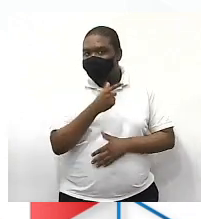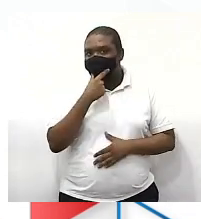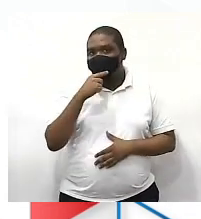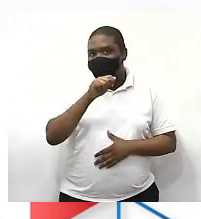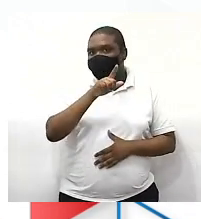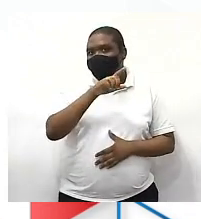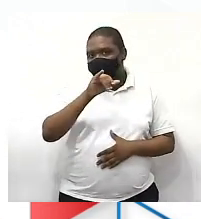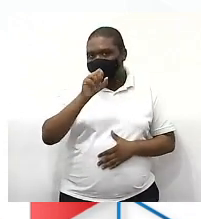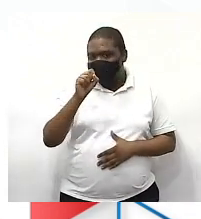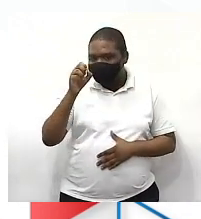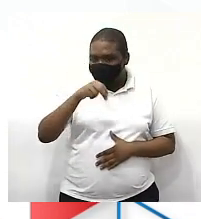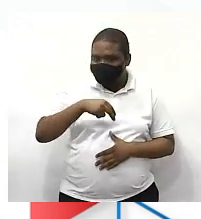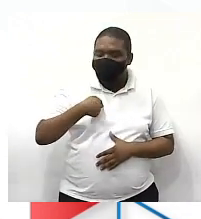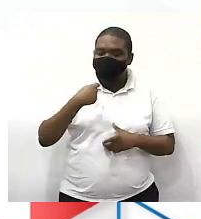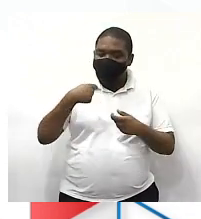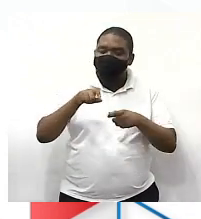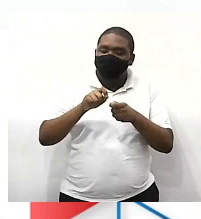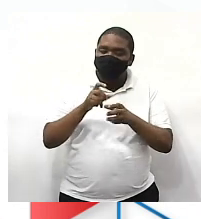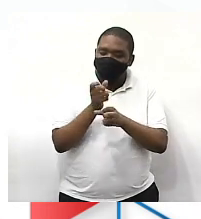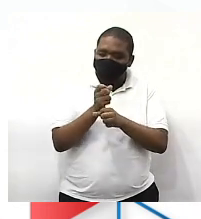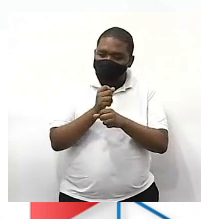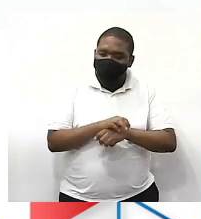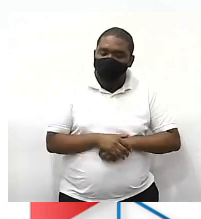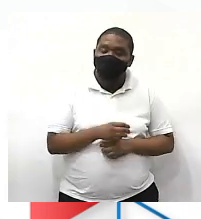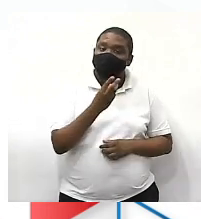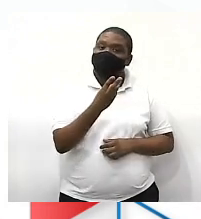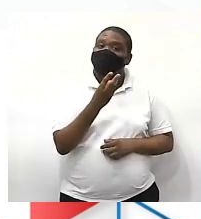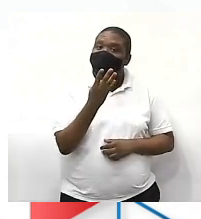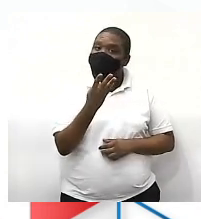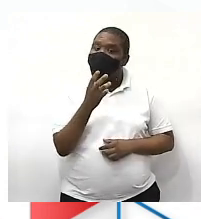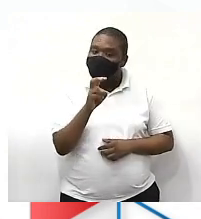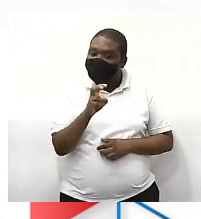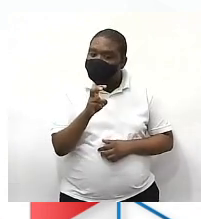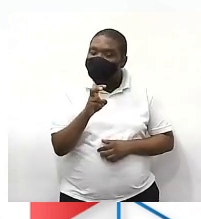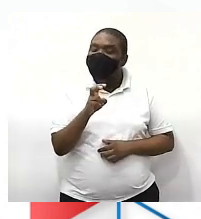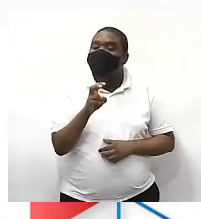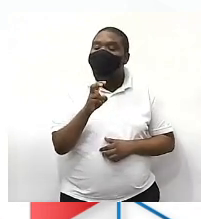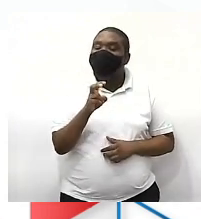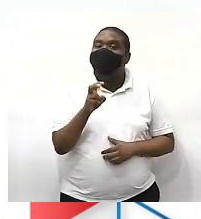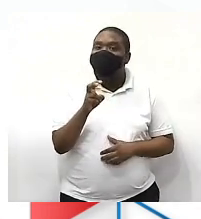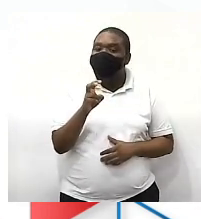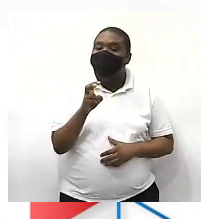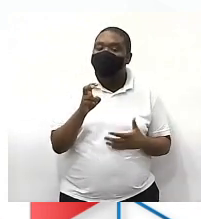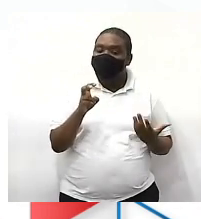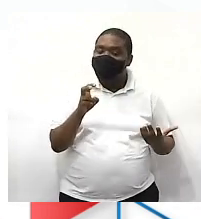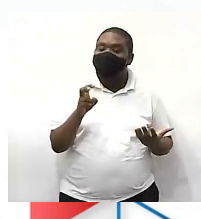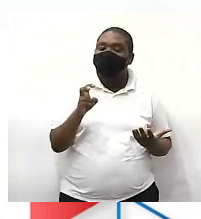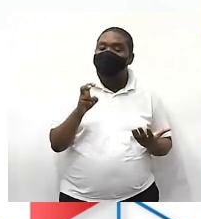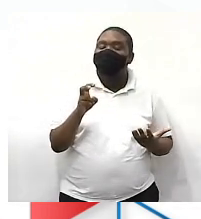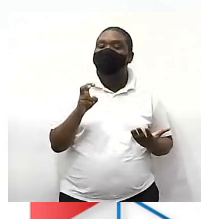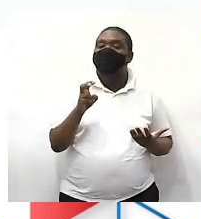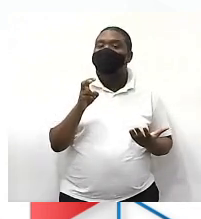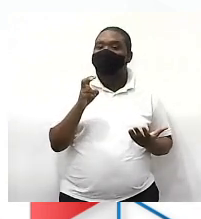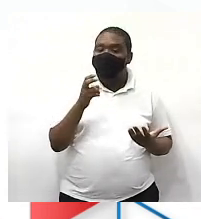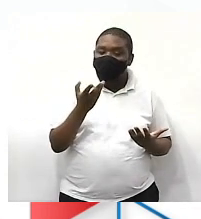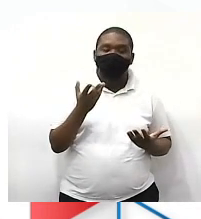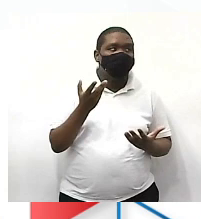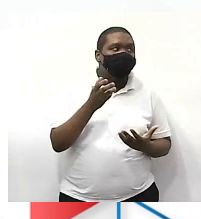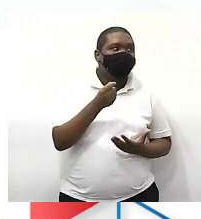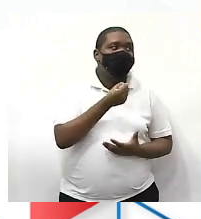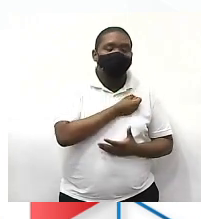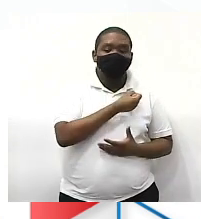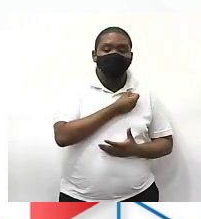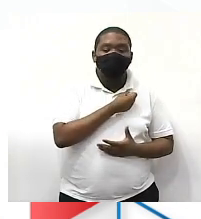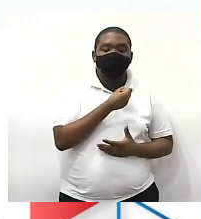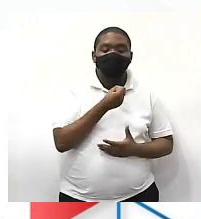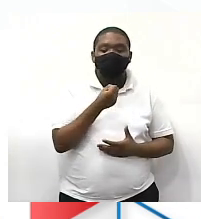uma continha, tá bom? 345 e ele pegou a senha de número 300, vamos voltar